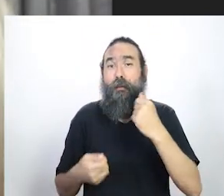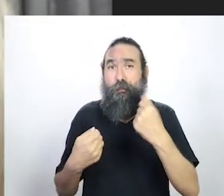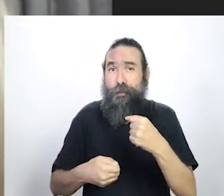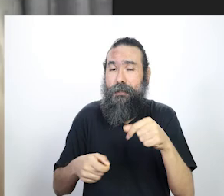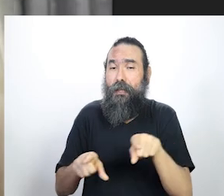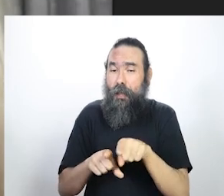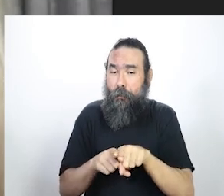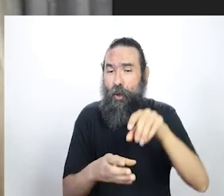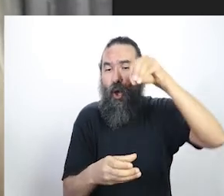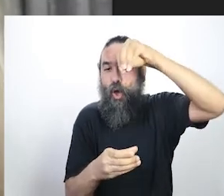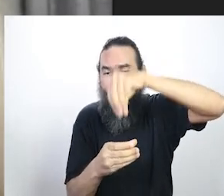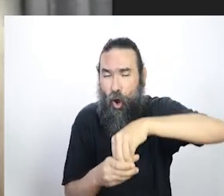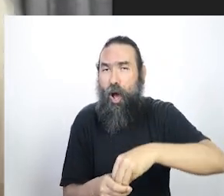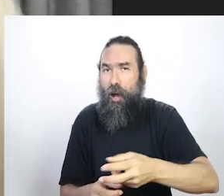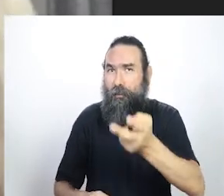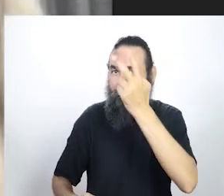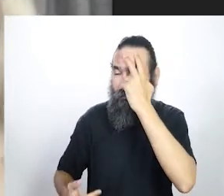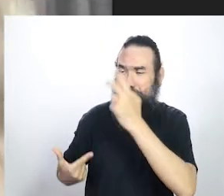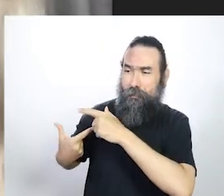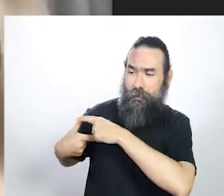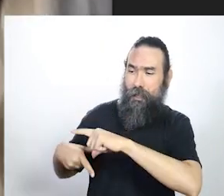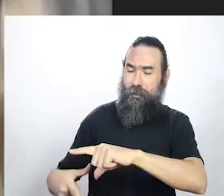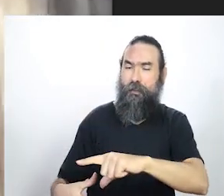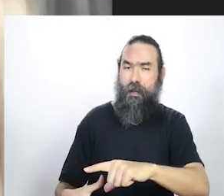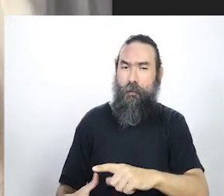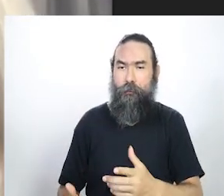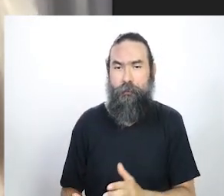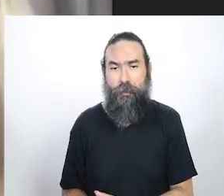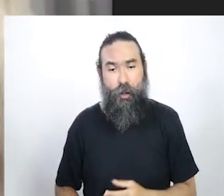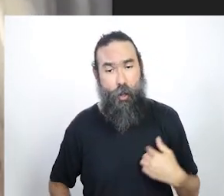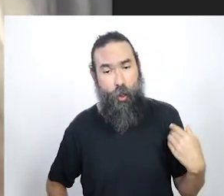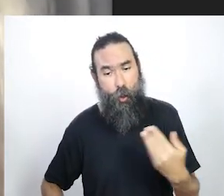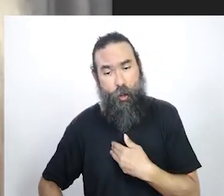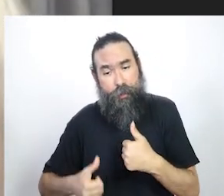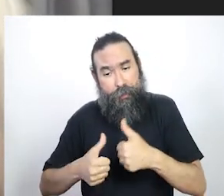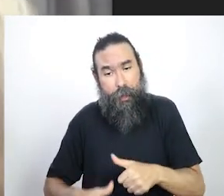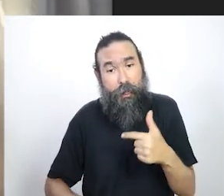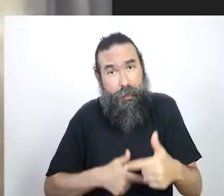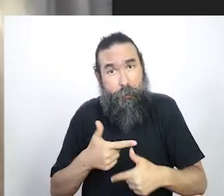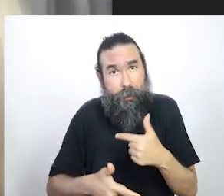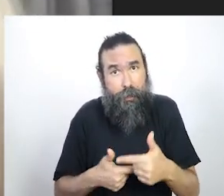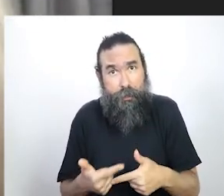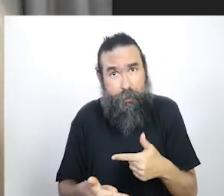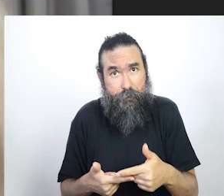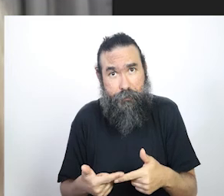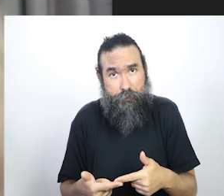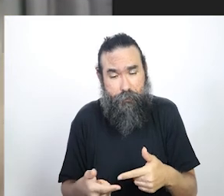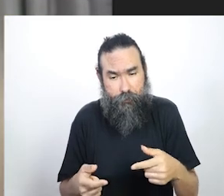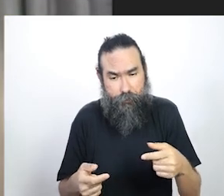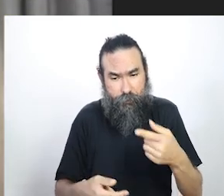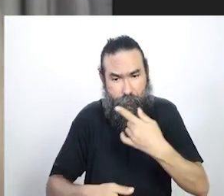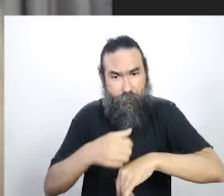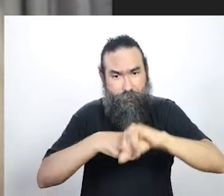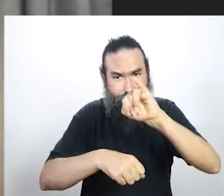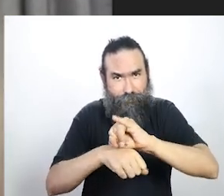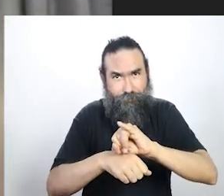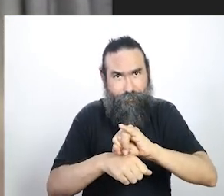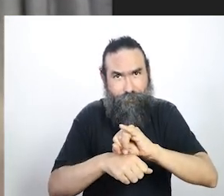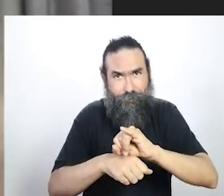povos tradicionais têm que estar presentes. Nós estamos agora trabalhando a questão dessa plataforma da